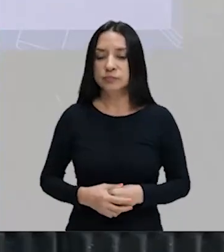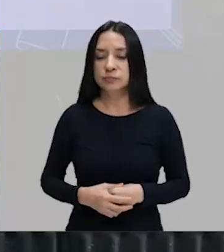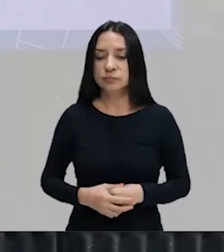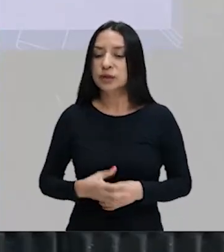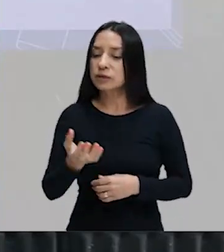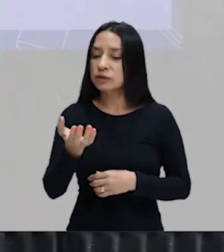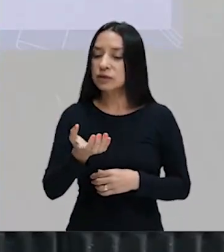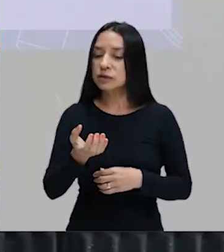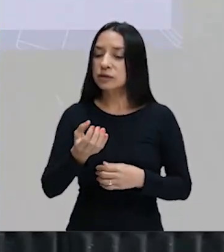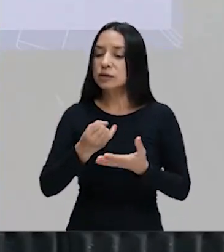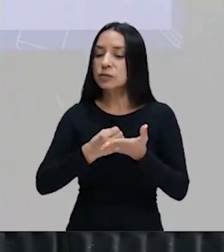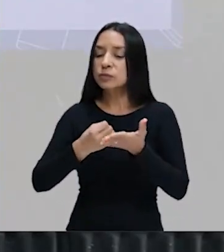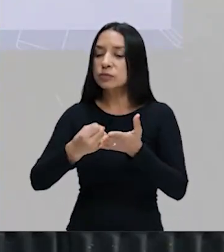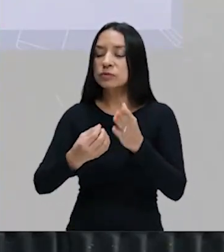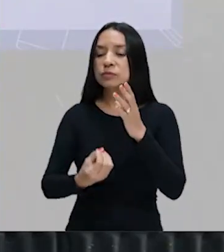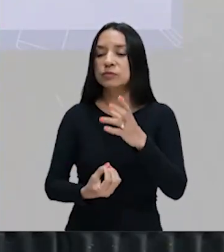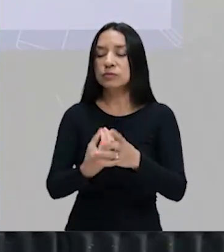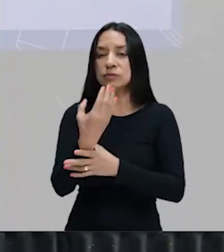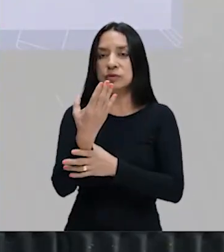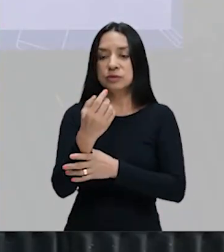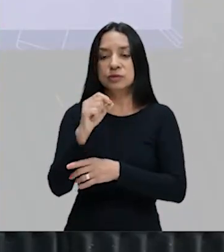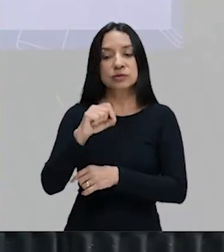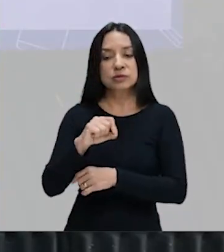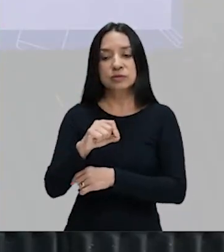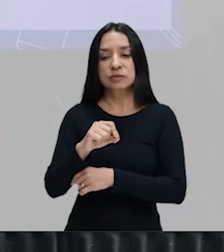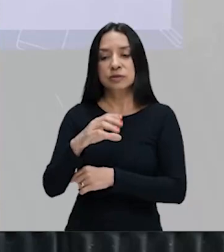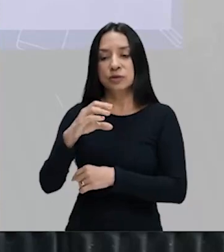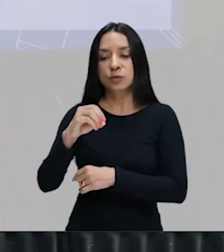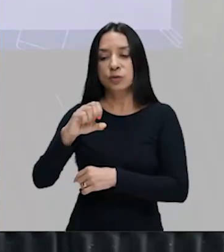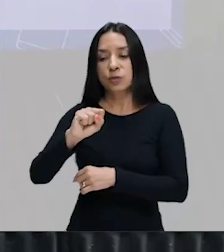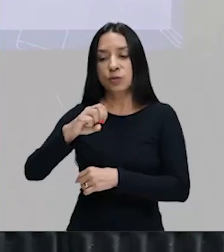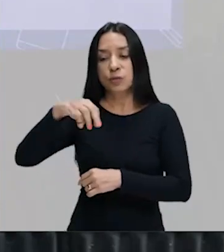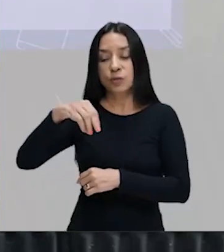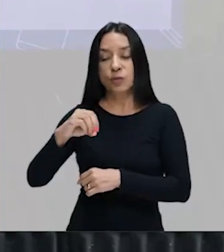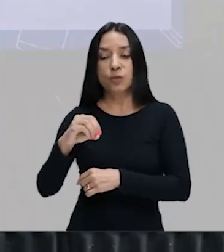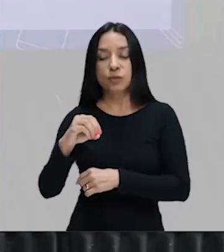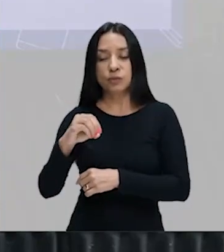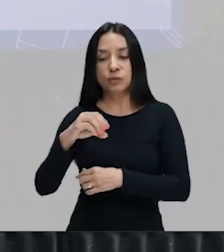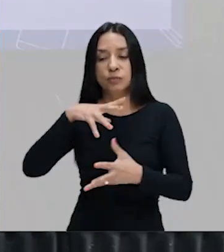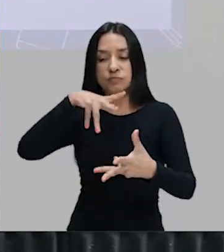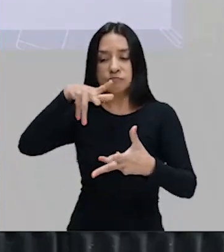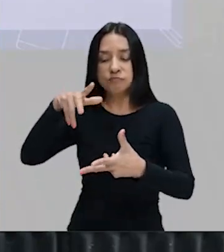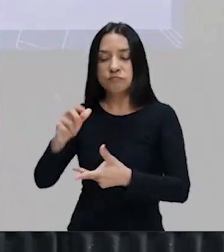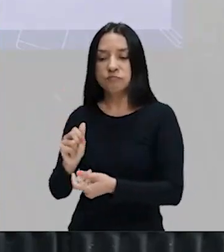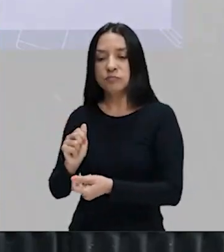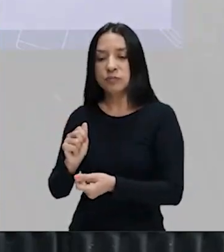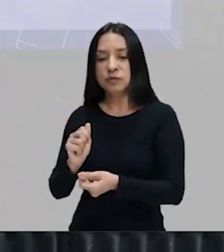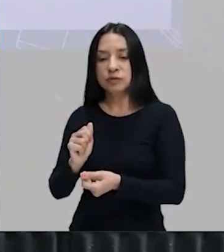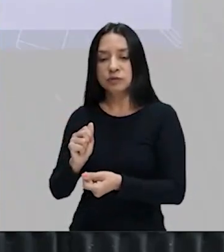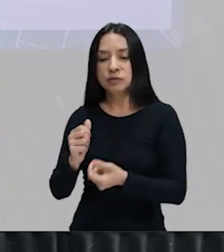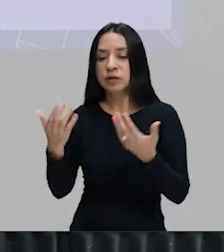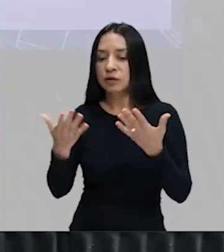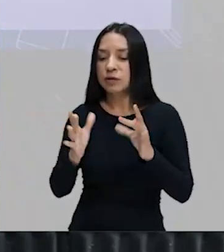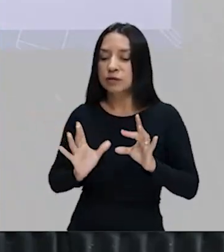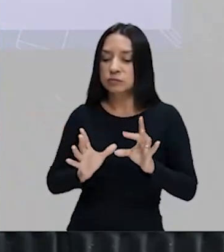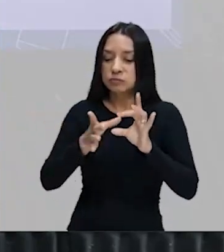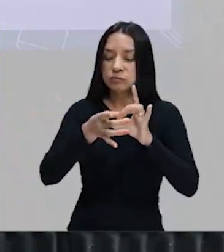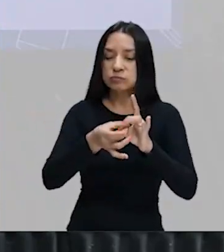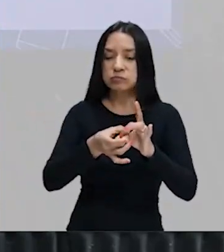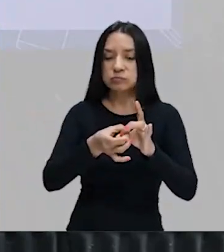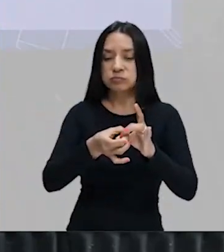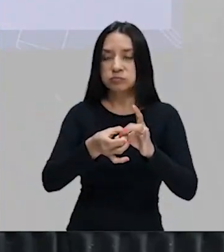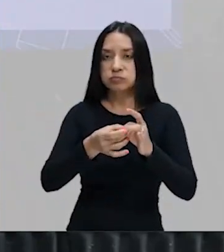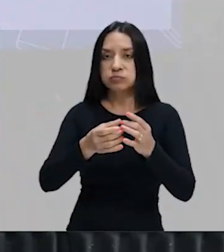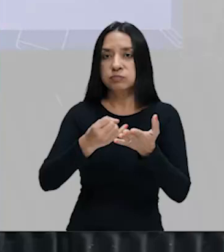um princípio de origem e esta origem é do cosmos, do universo, então nós estamos associando